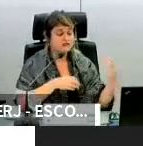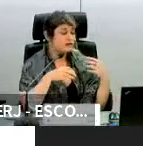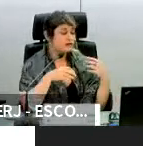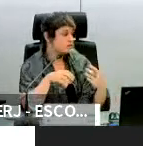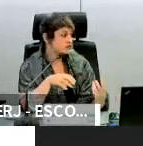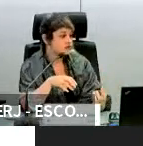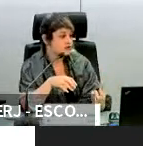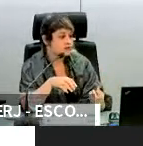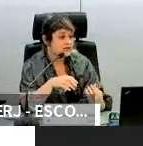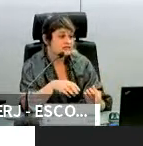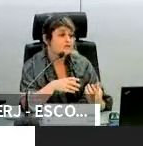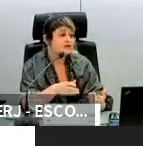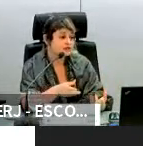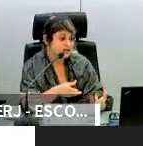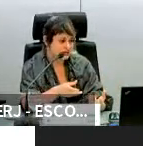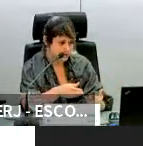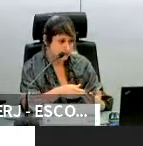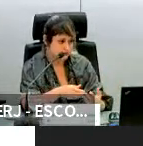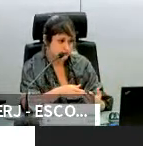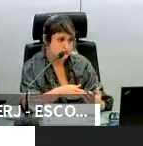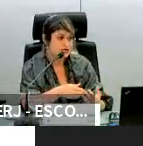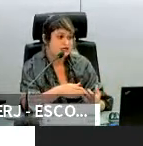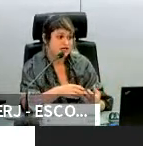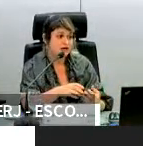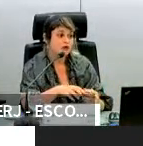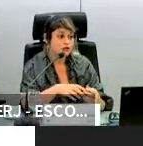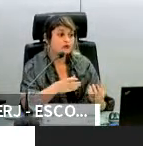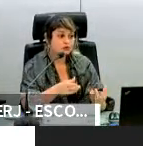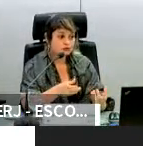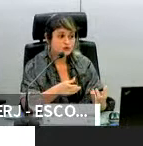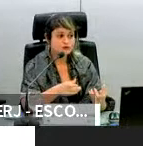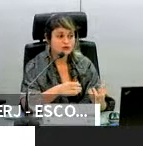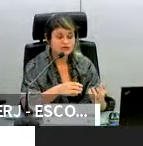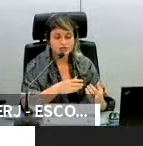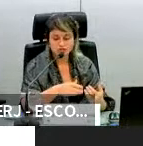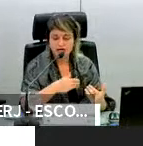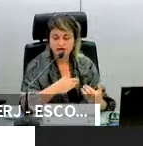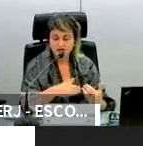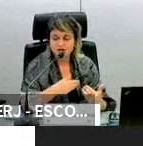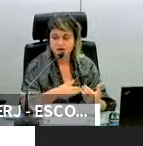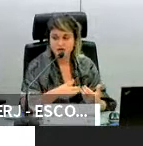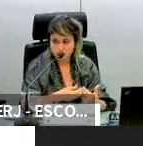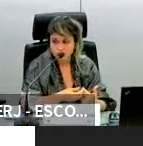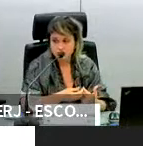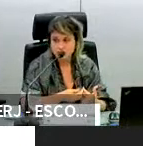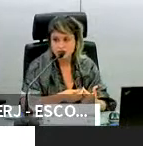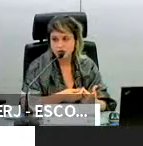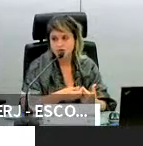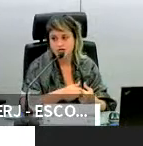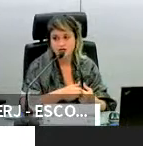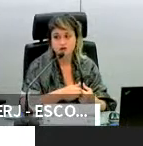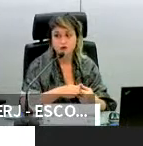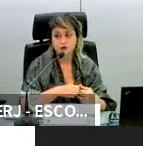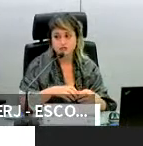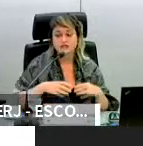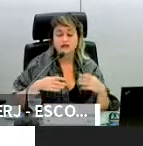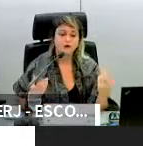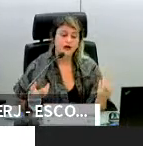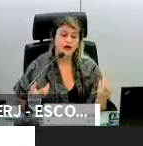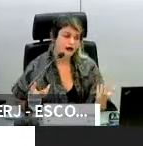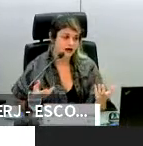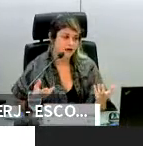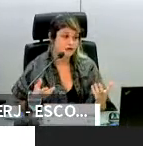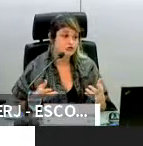elas são aqui tidas como exemplificativas, né? Porque o número que a gente efetivamente conseguiu de resposta